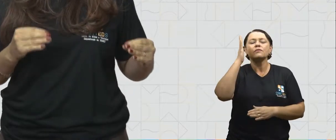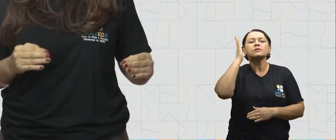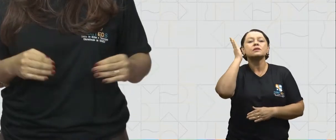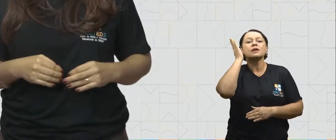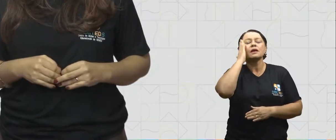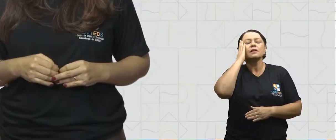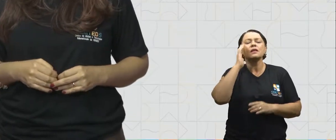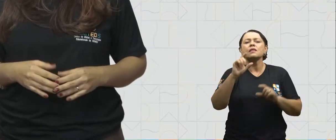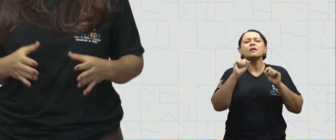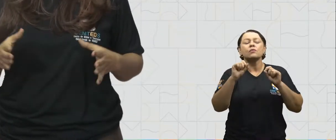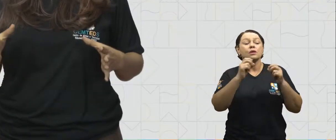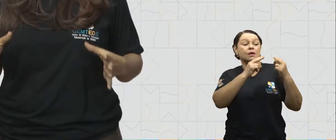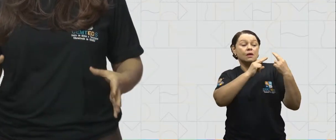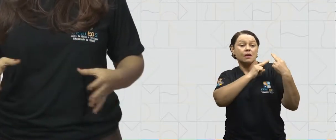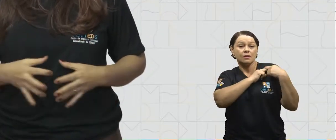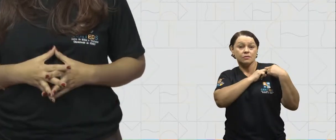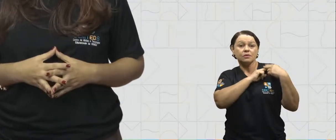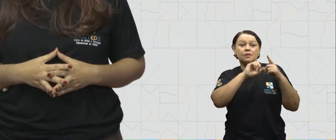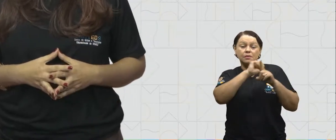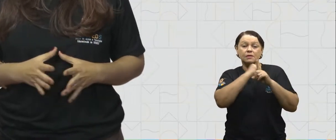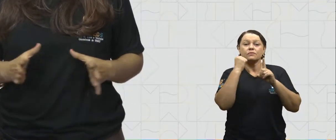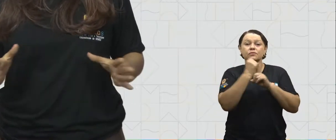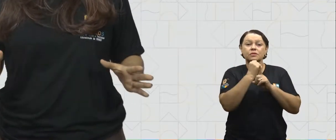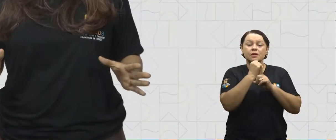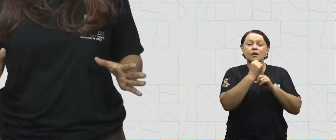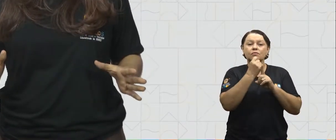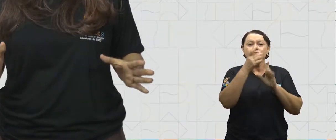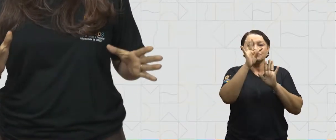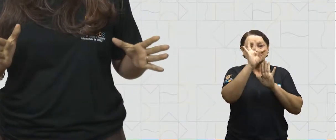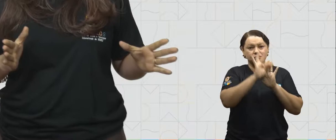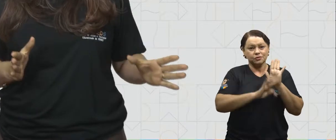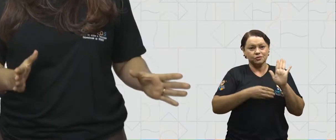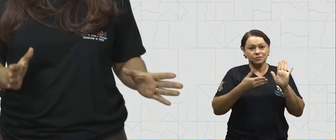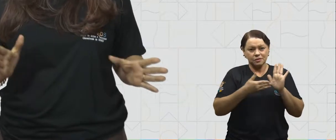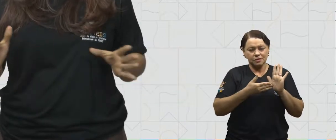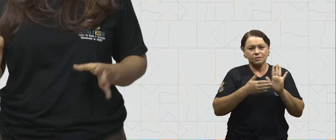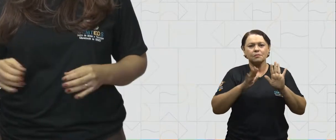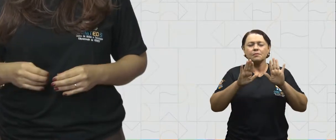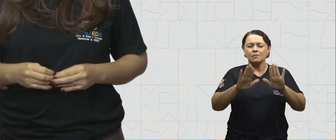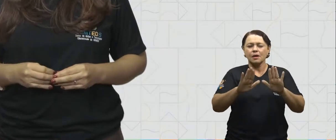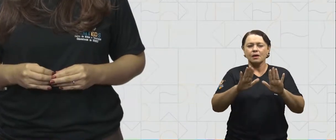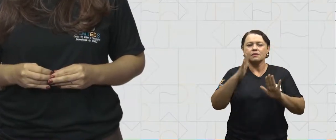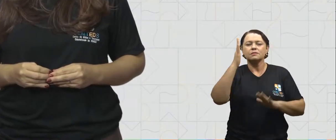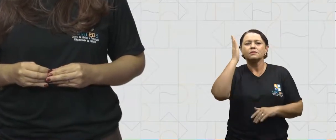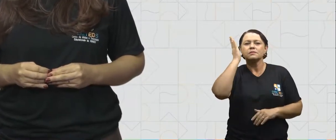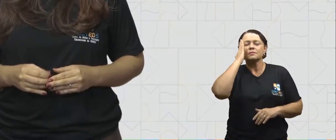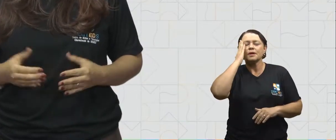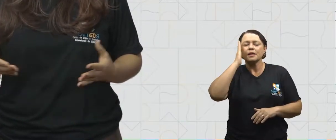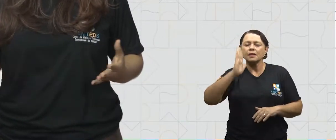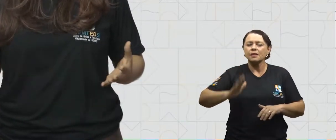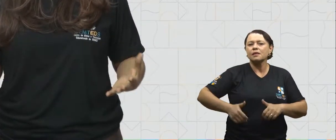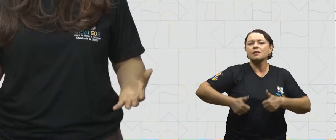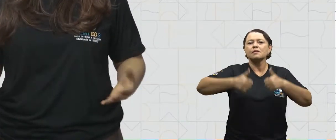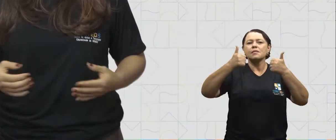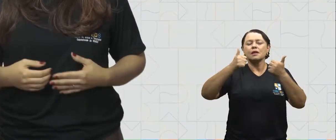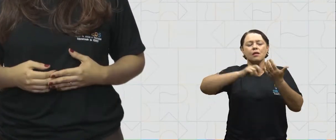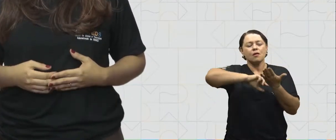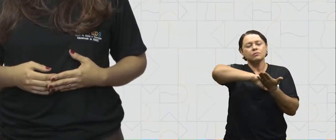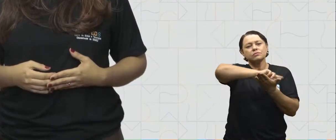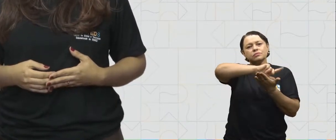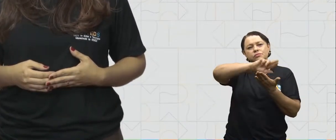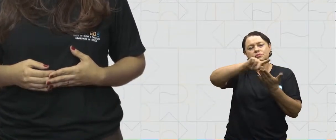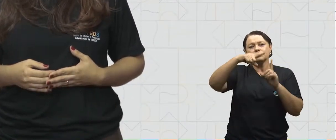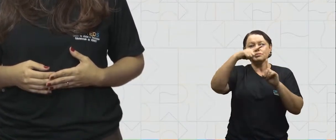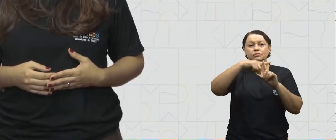é função social de um texto. Para compreender melhor os vários gêneros textuais que circulam